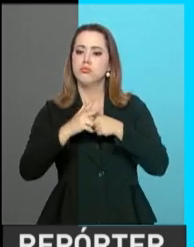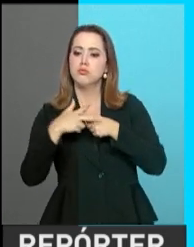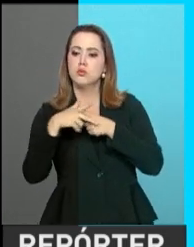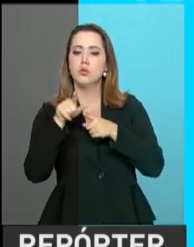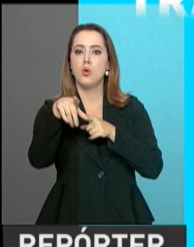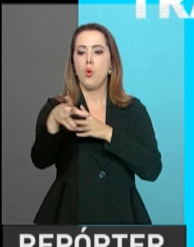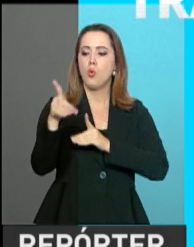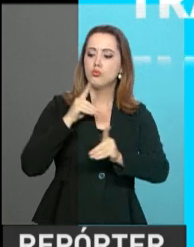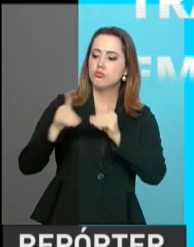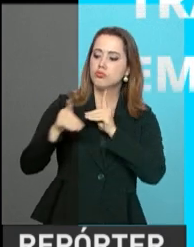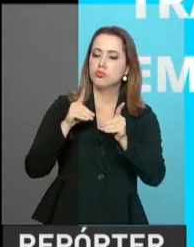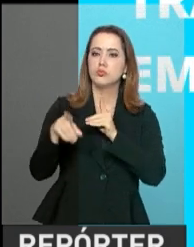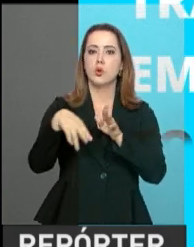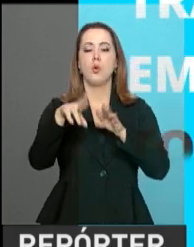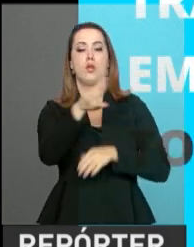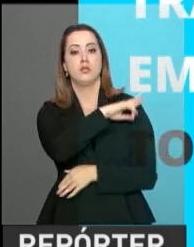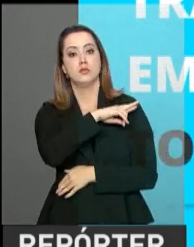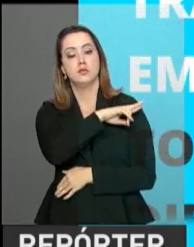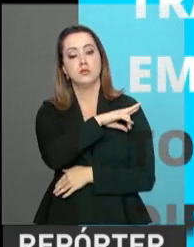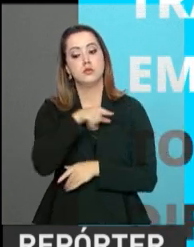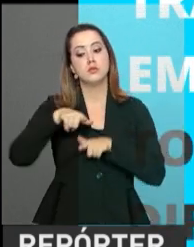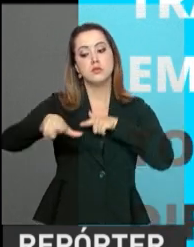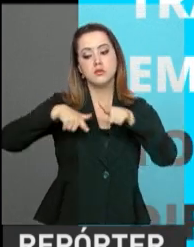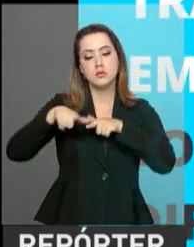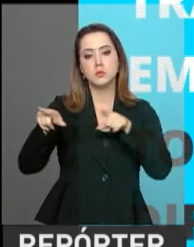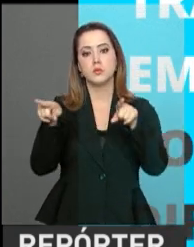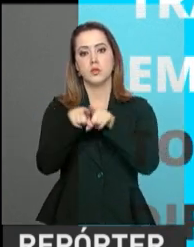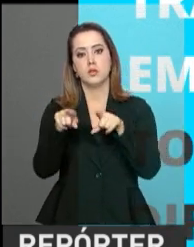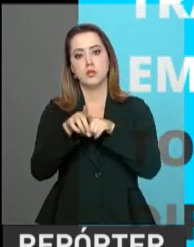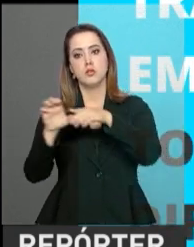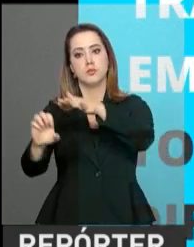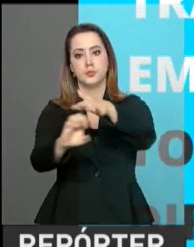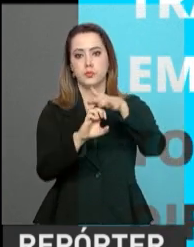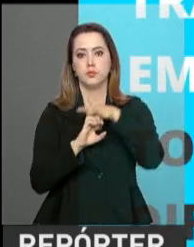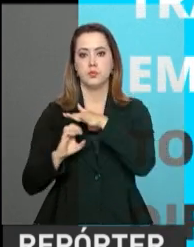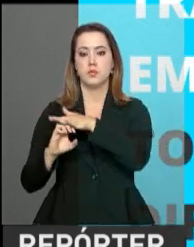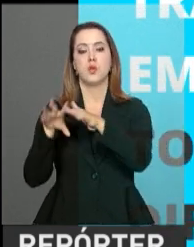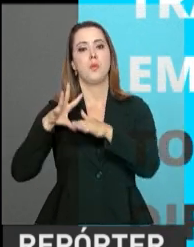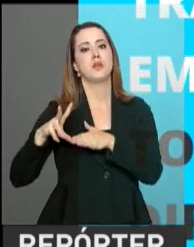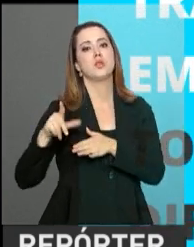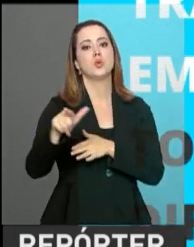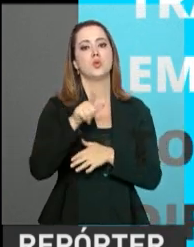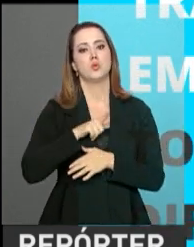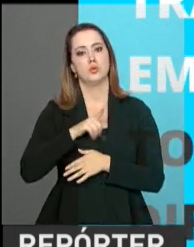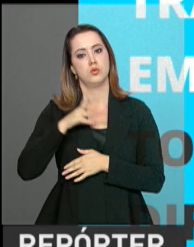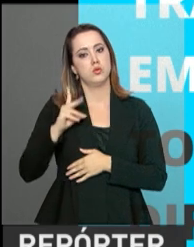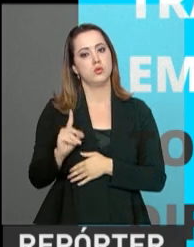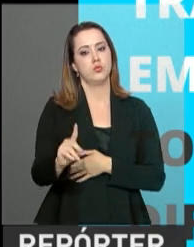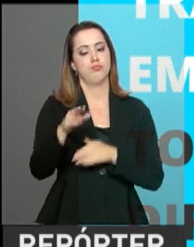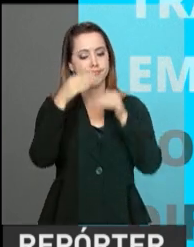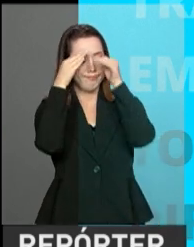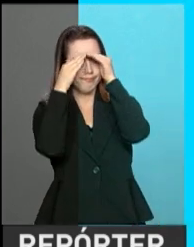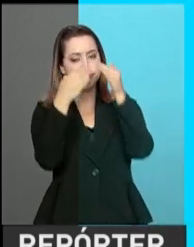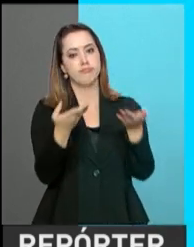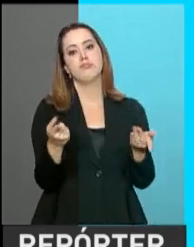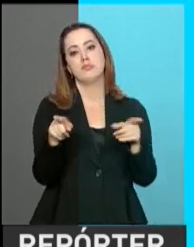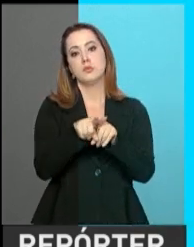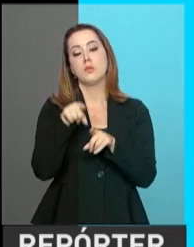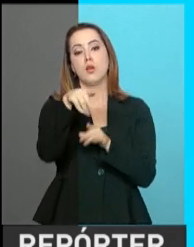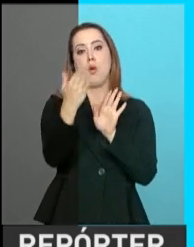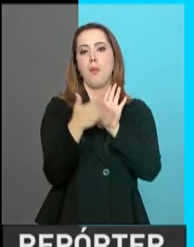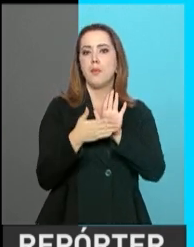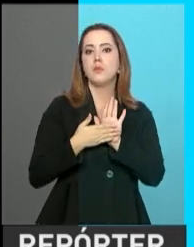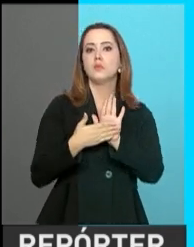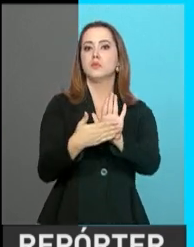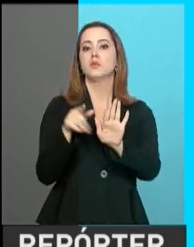base no diálogo entre representantes dos trabalhadores e empregadores para que todos tenham seus direitos respeitados. A proposta deve